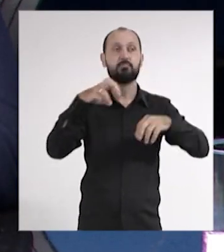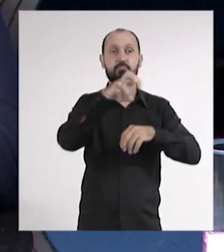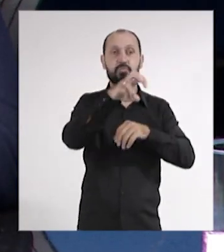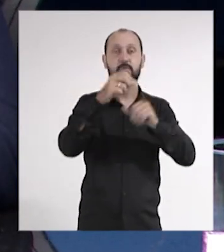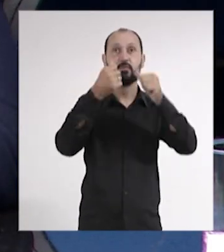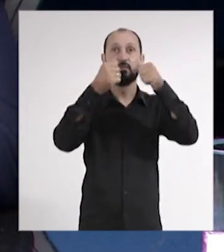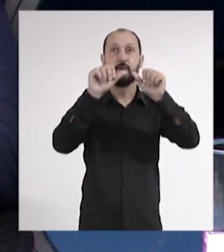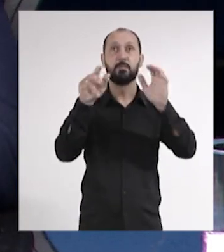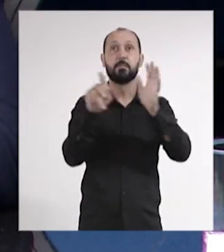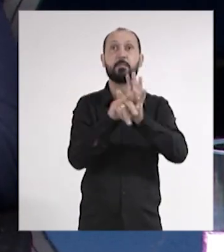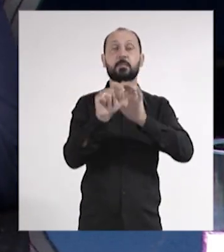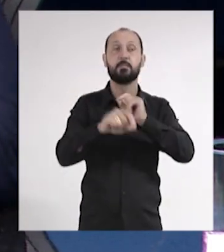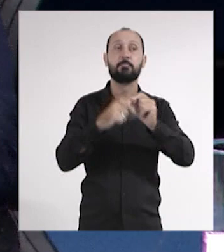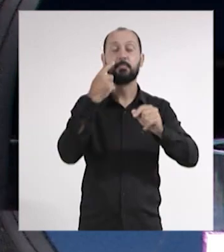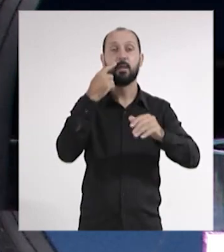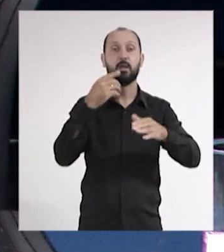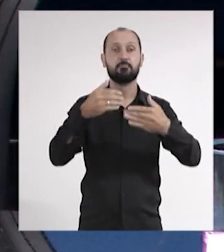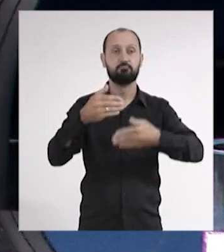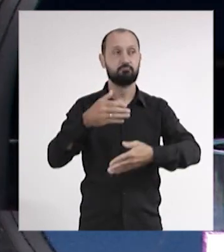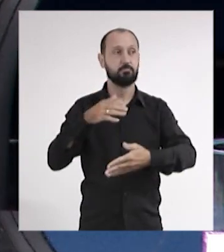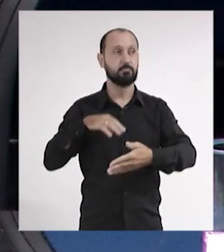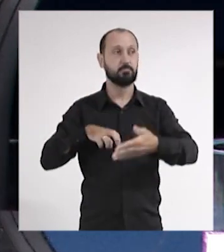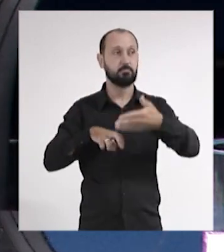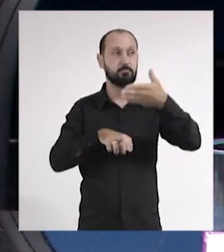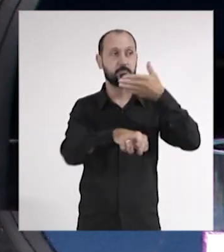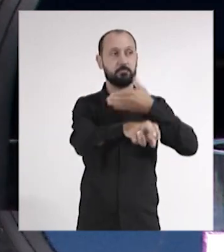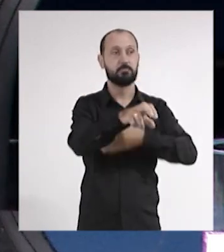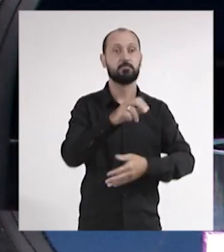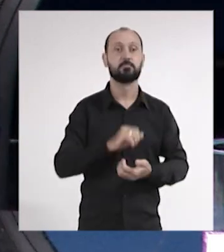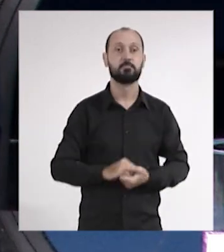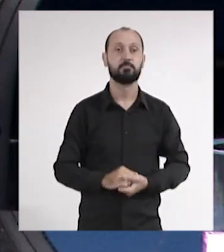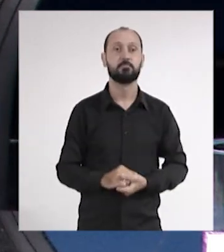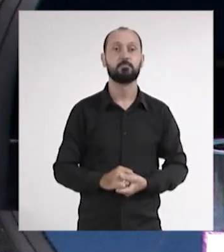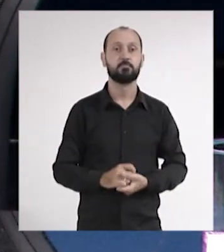afixada no veículo para passagem em cobrança automática.